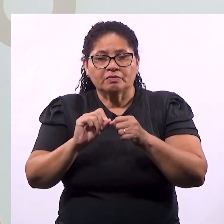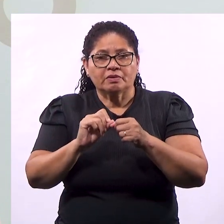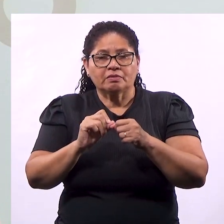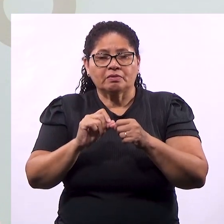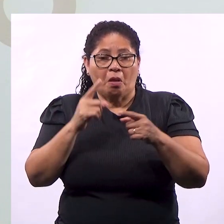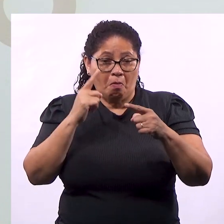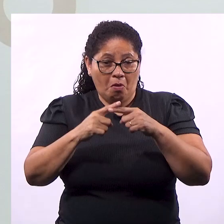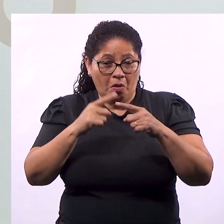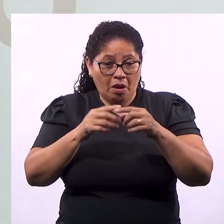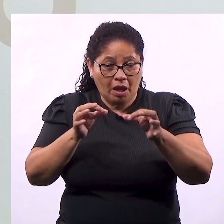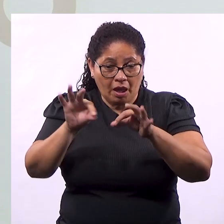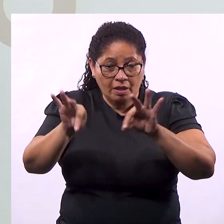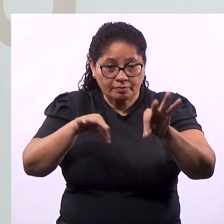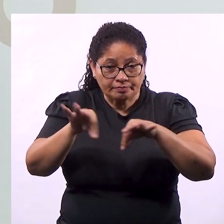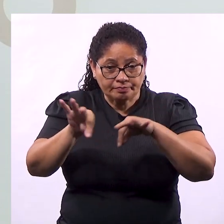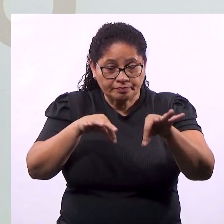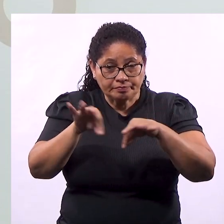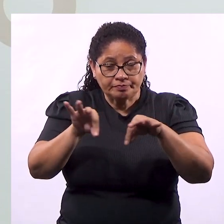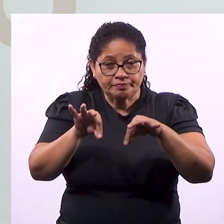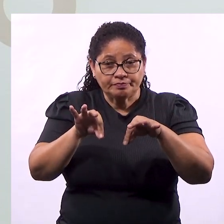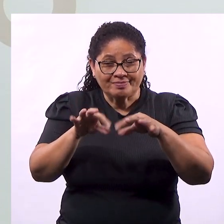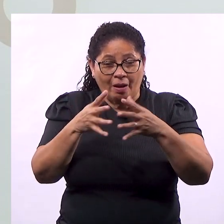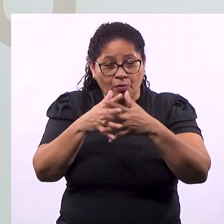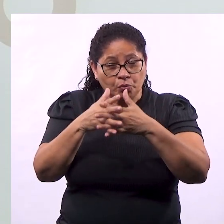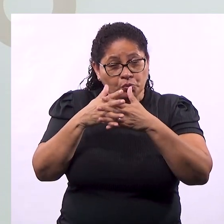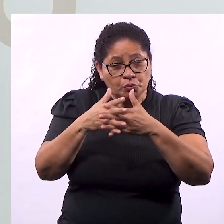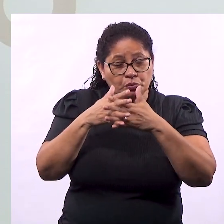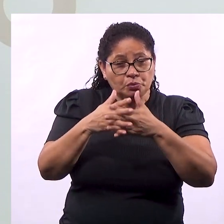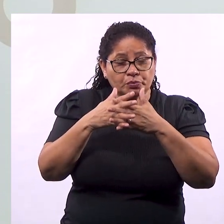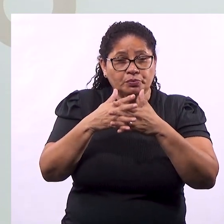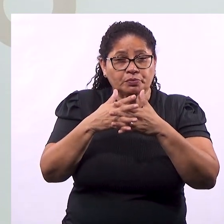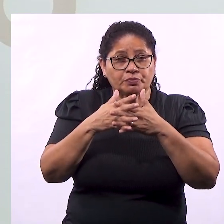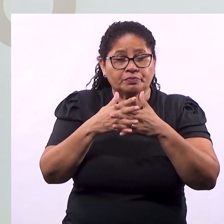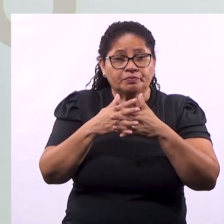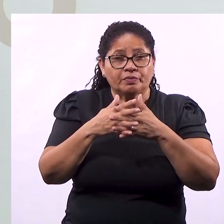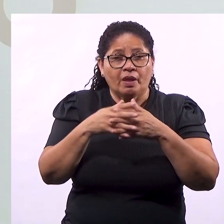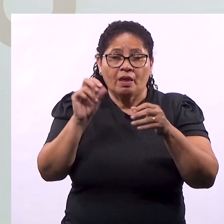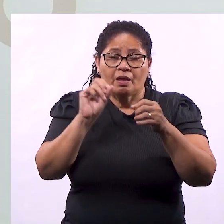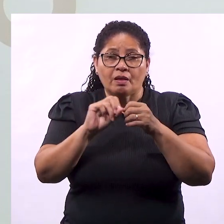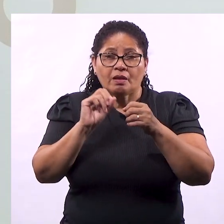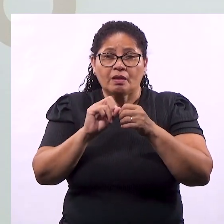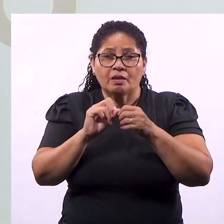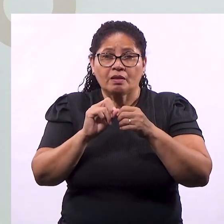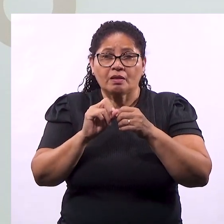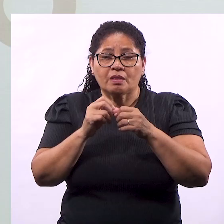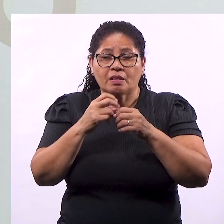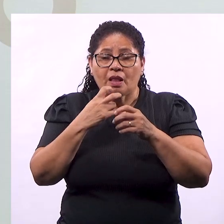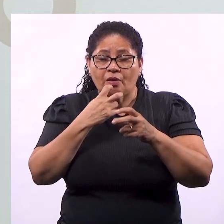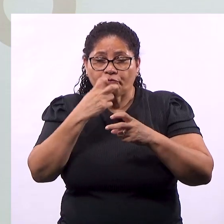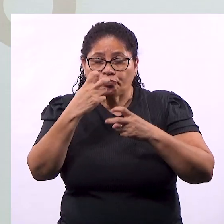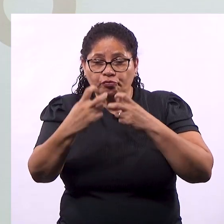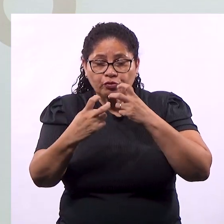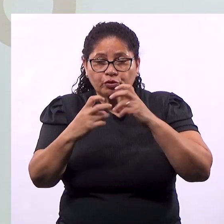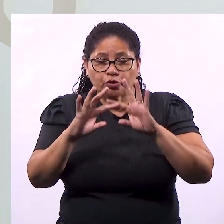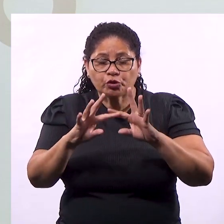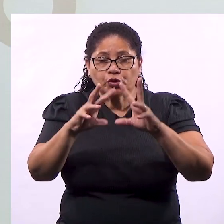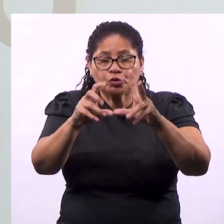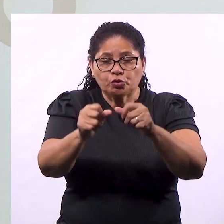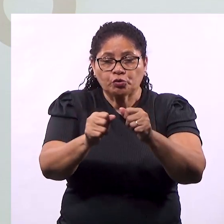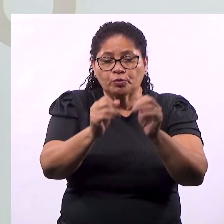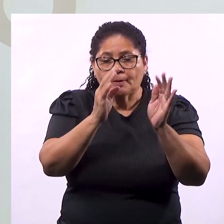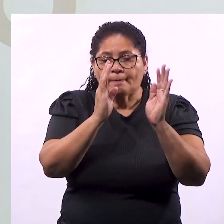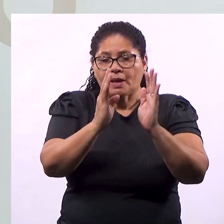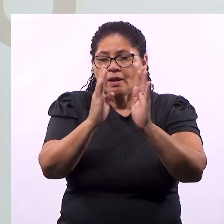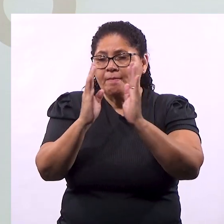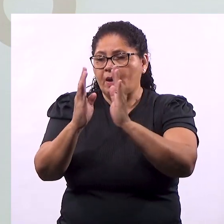porque ela envolve um planejamento bastante complexo em contemplar a voz de todas